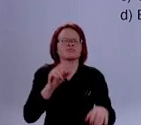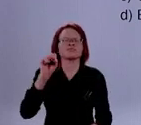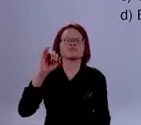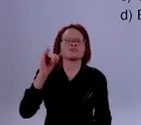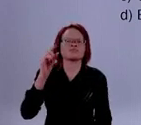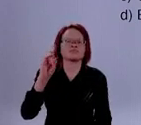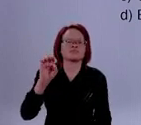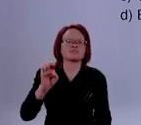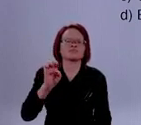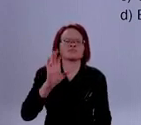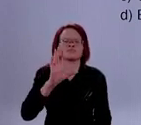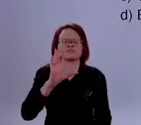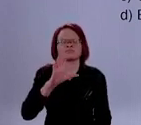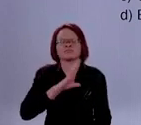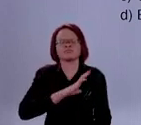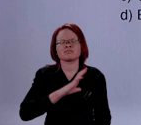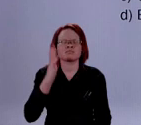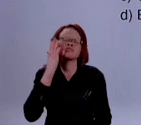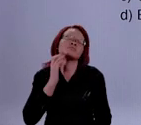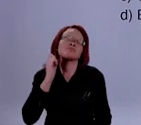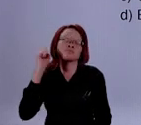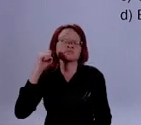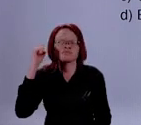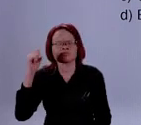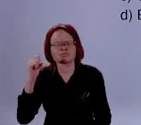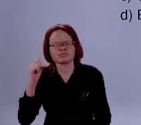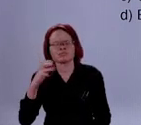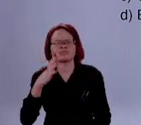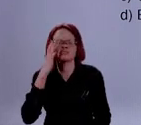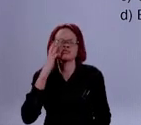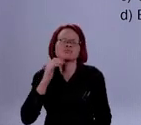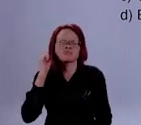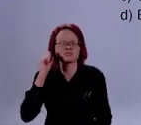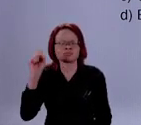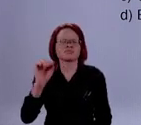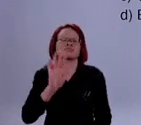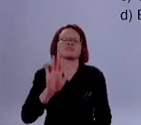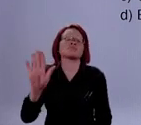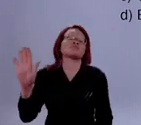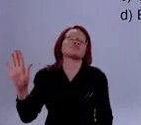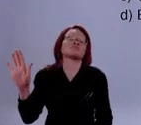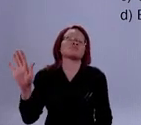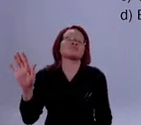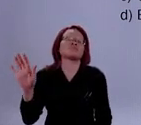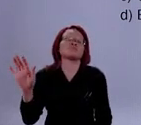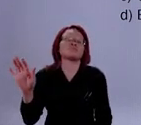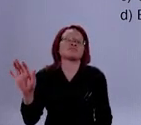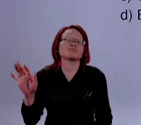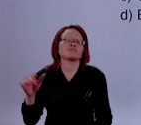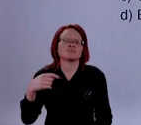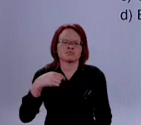o sair de este luva tem avós e os avós são seus certo